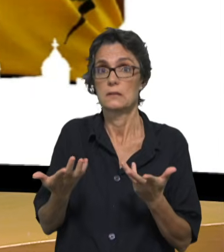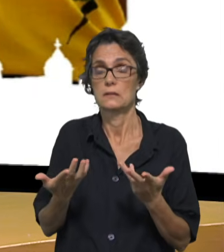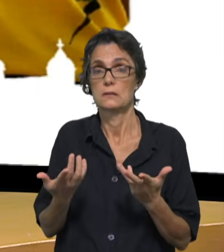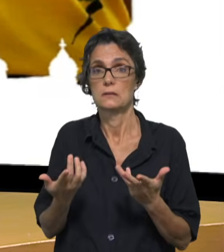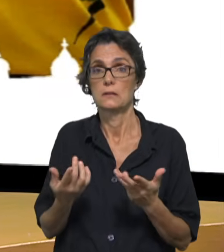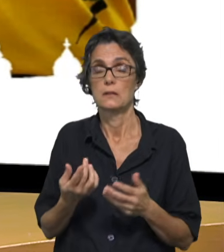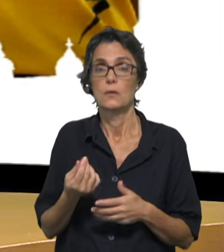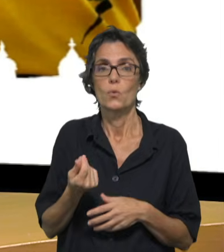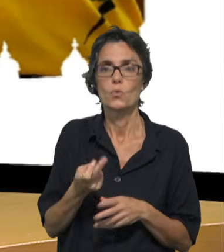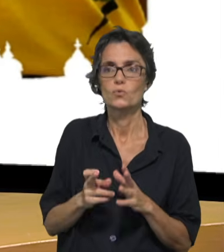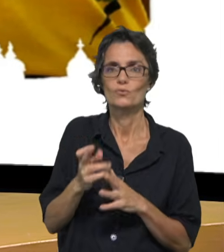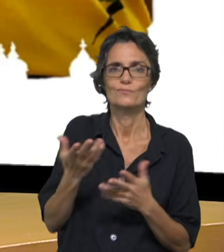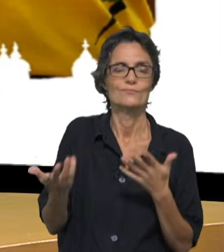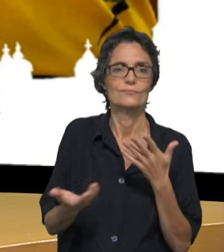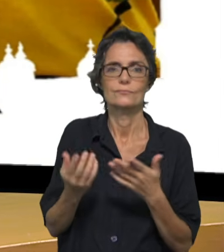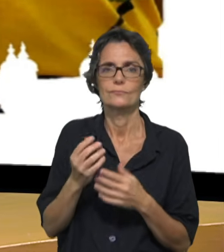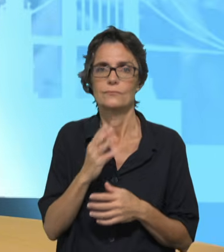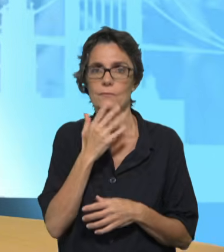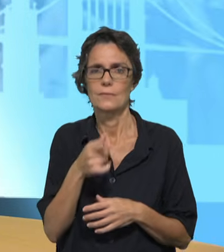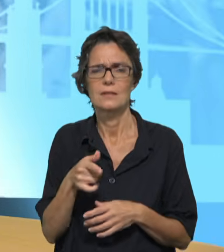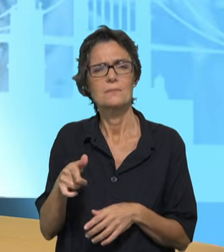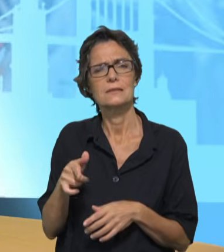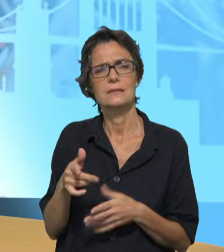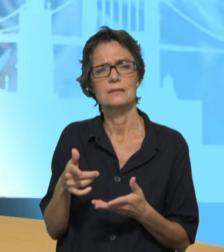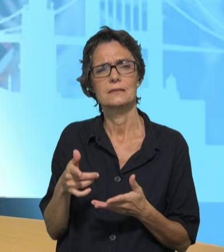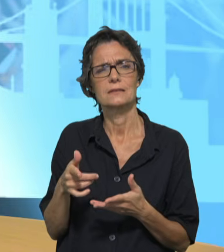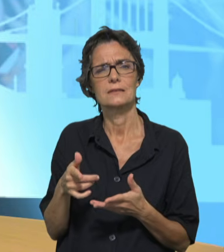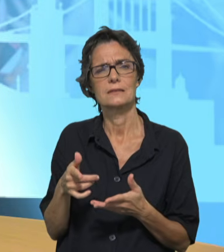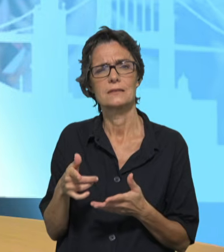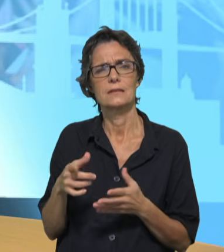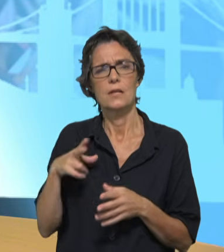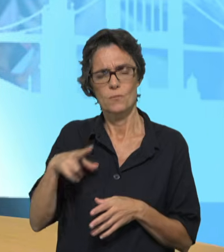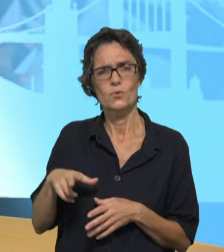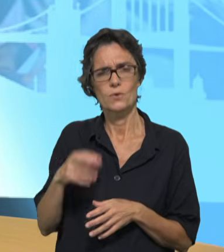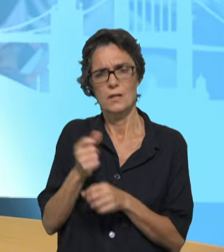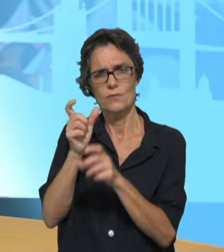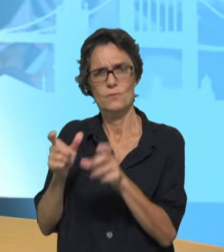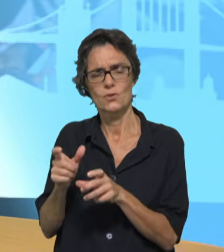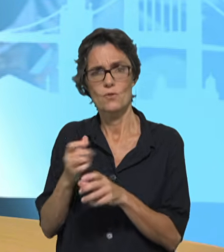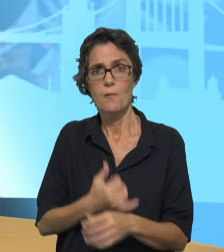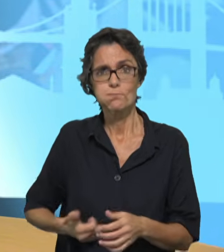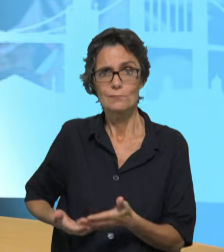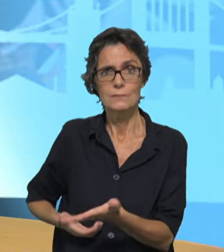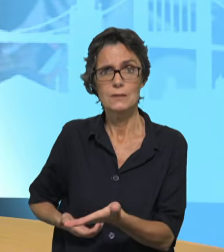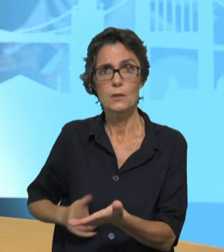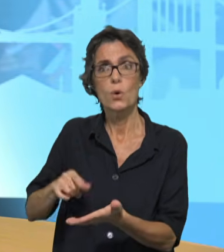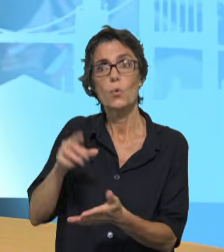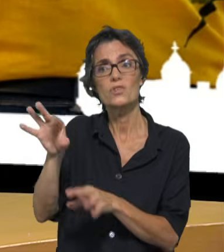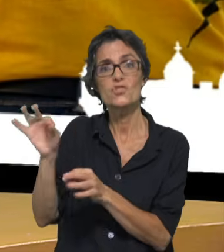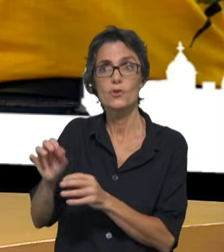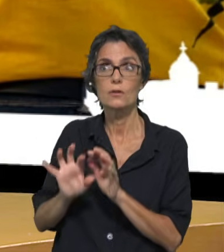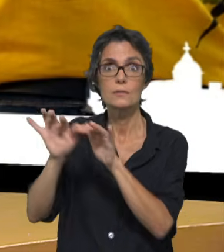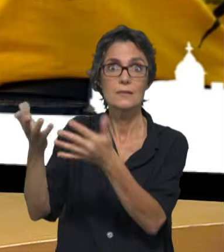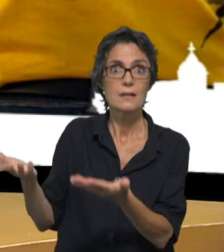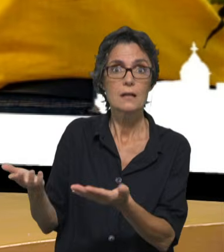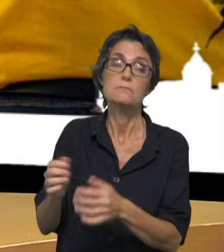existe. Mas o que é que pressente que acontece a esses cidadãos nacionais? Ficam no desemprego, têm outras possibilidades de trabalho? Tem outras possibilidades de trabalho.